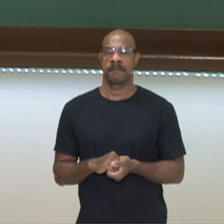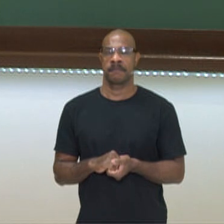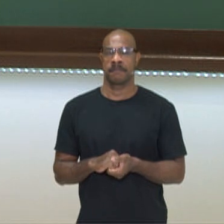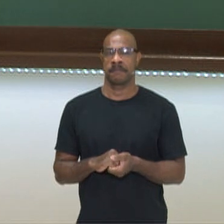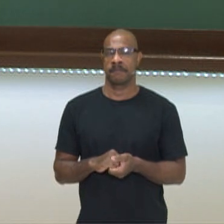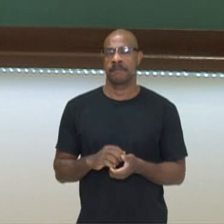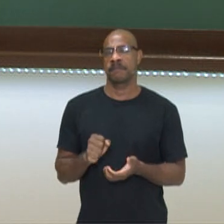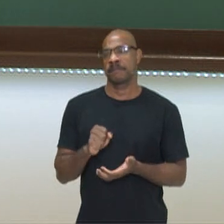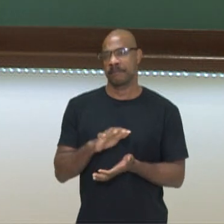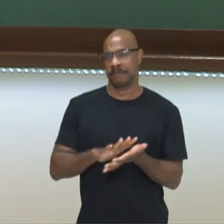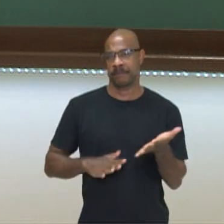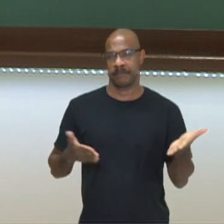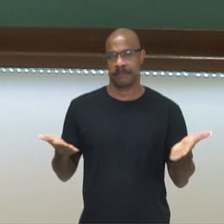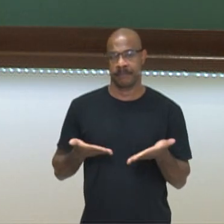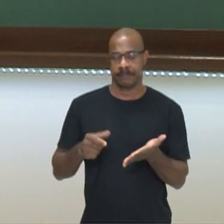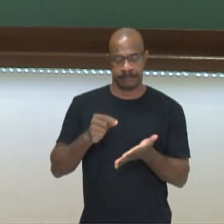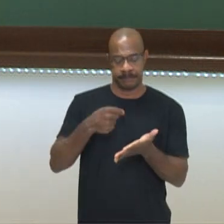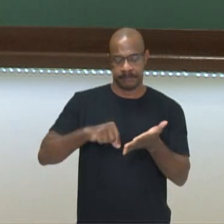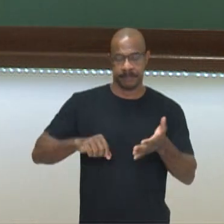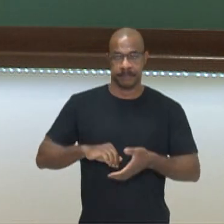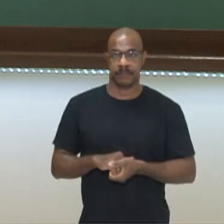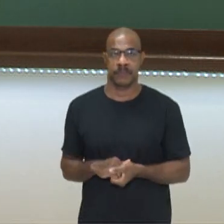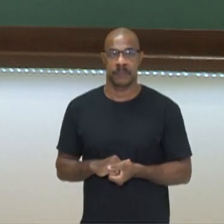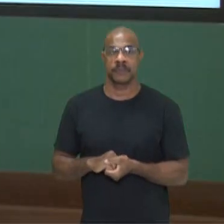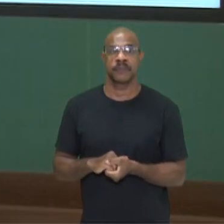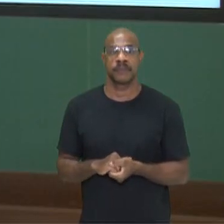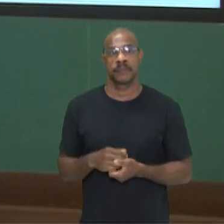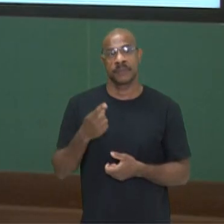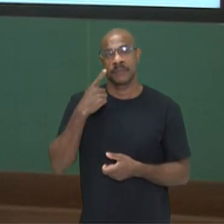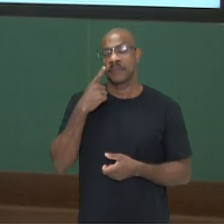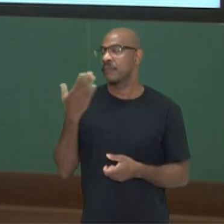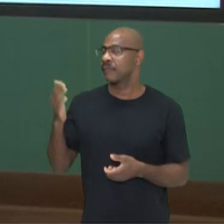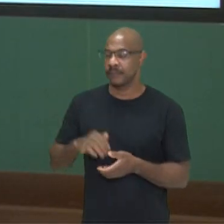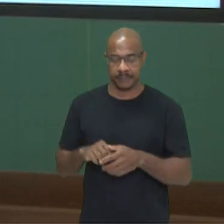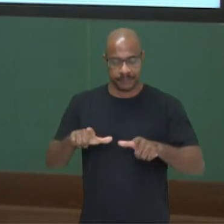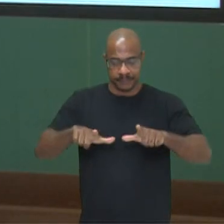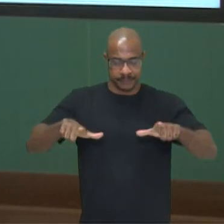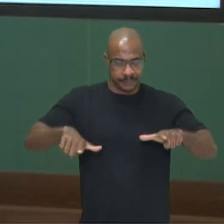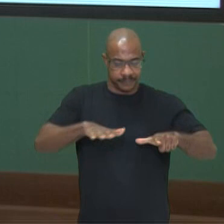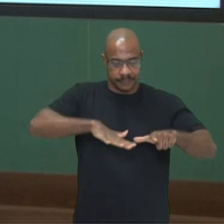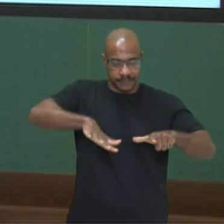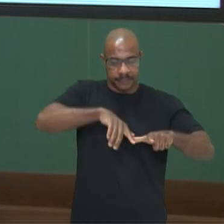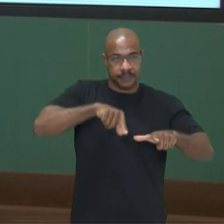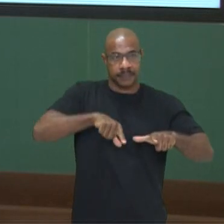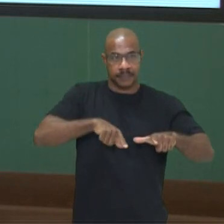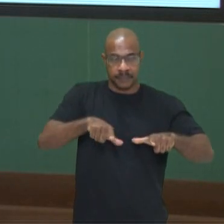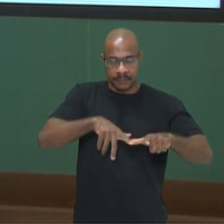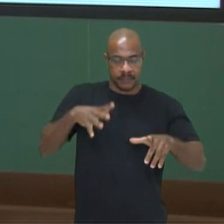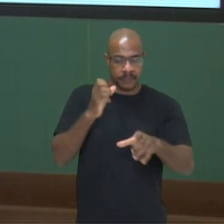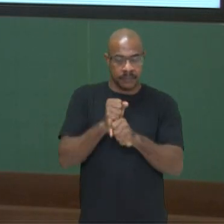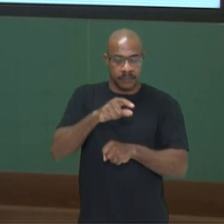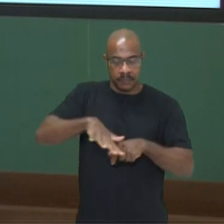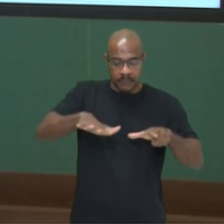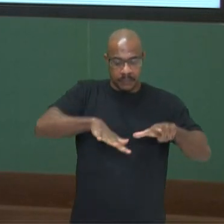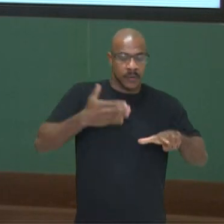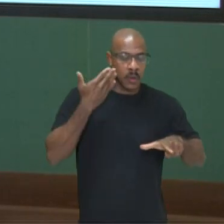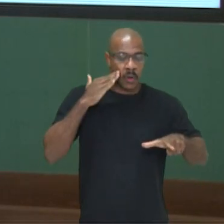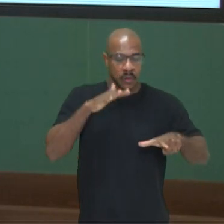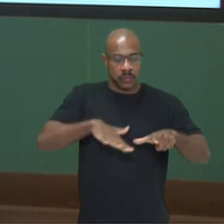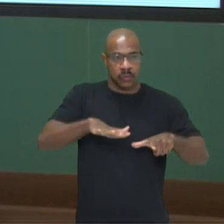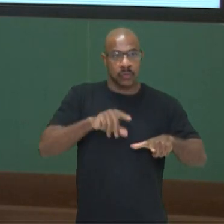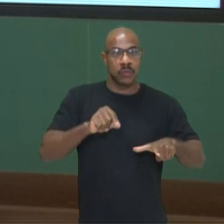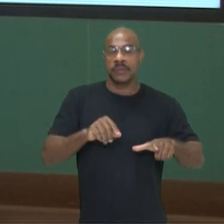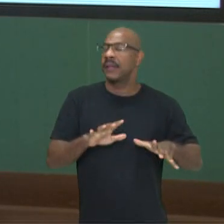Vamos corrigir o nosso exercício? Então veja, por se tratar de um quadrado, vocês já sabem que a área do quadrado pode ser